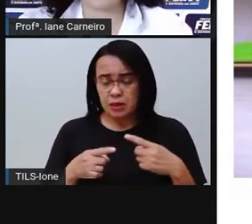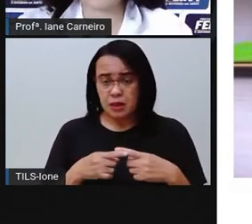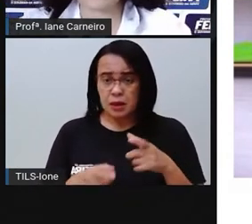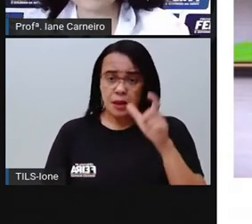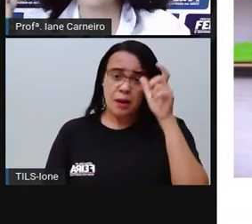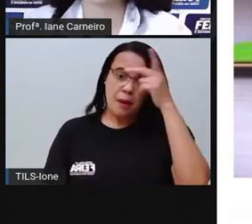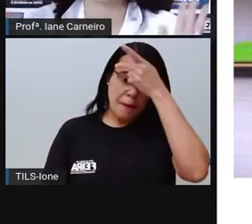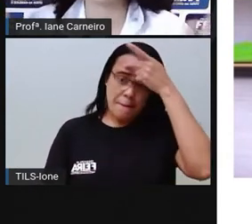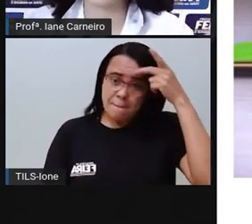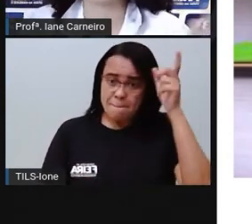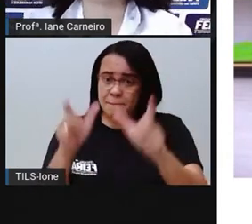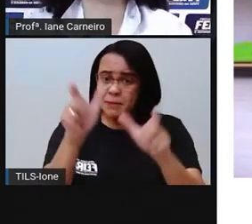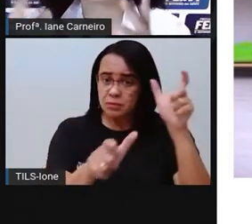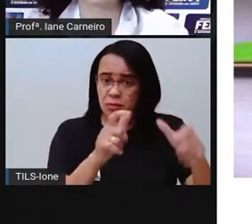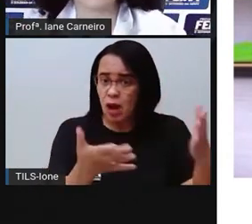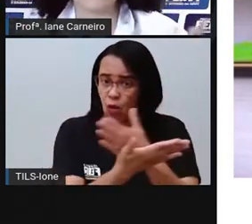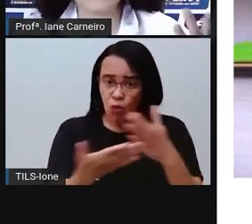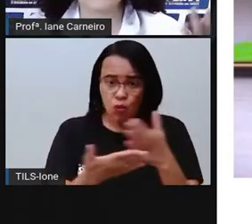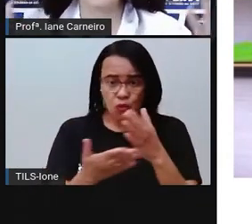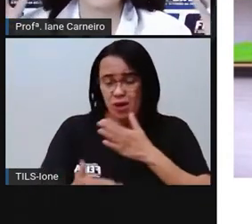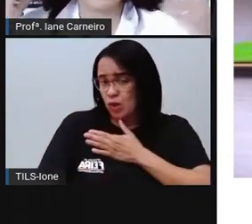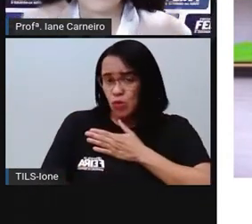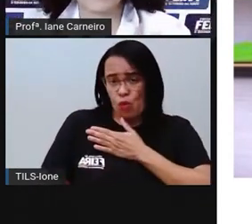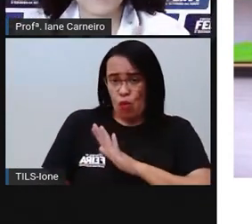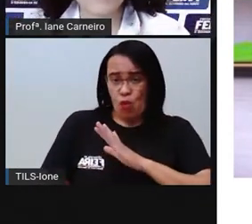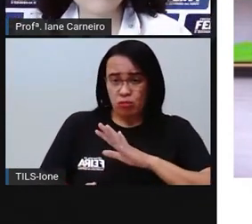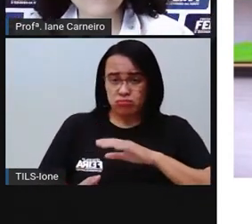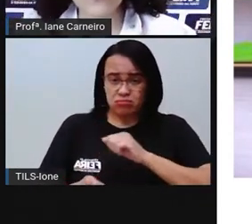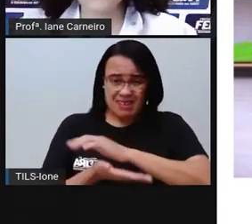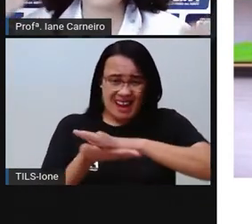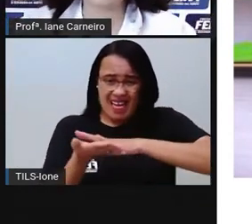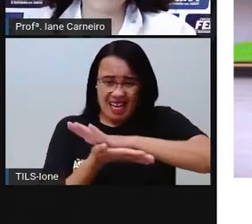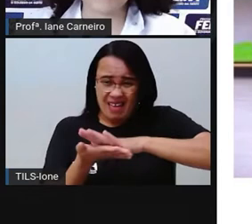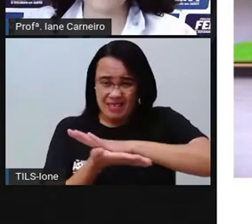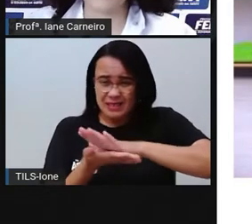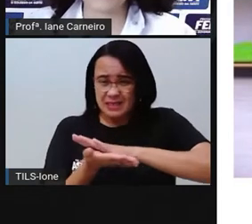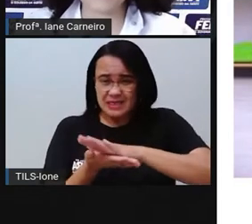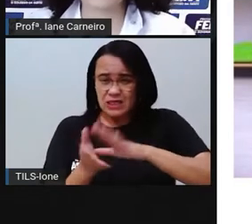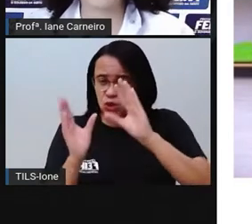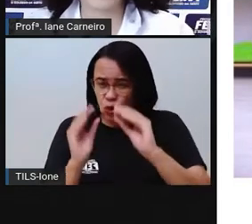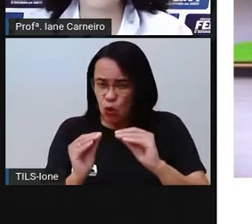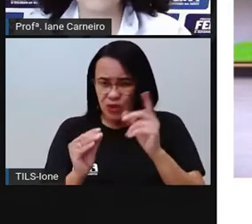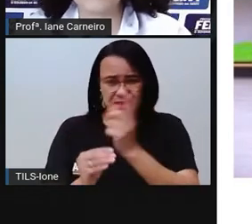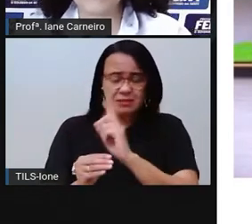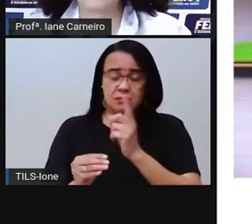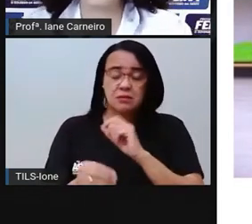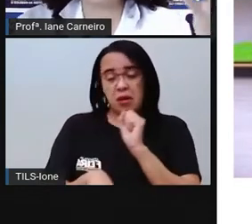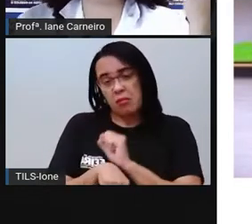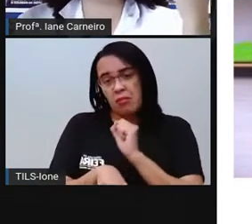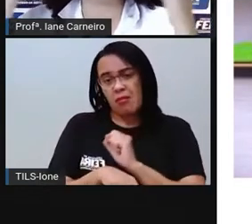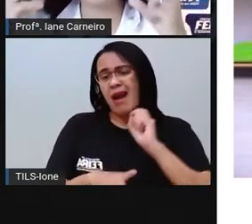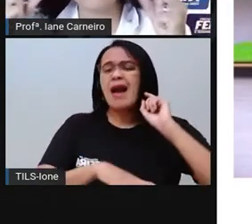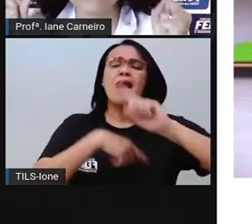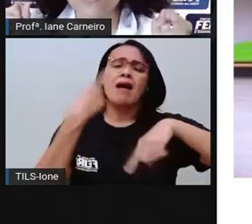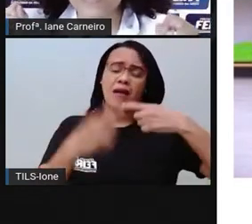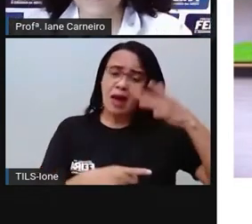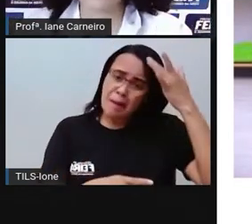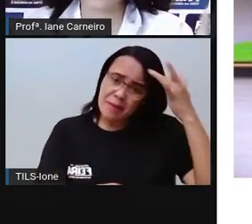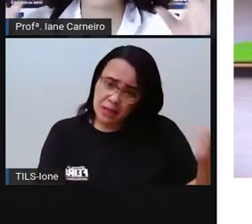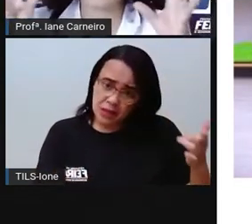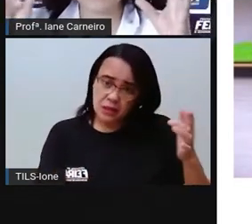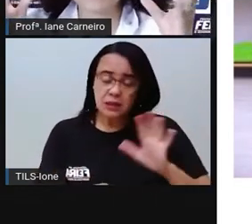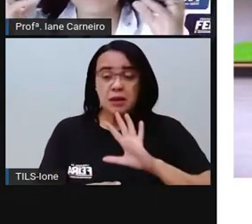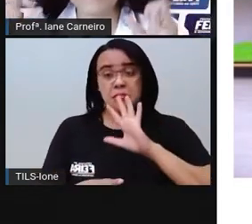vai lavar no dia seguinte, tudo bem. Mas não deixa comida, resto de comida espalhado pela casa, porque isso atrai bichos,